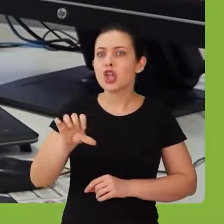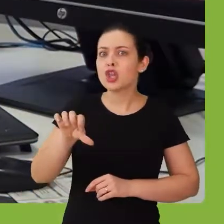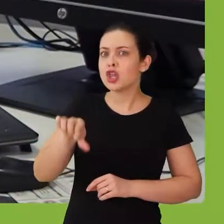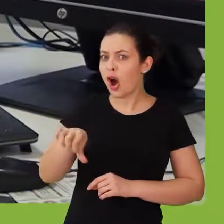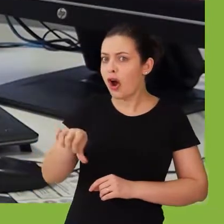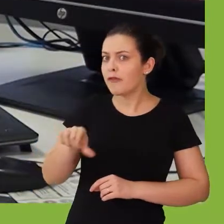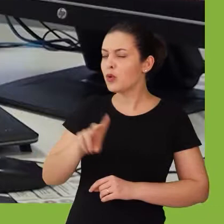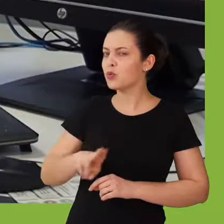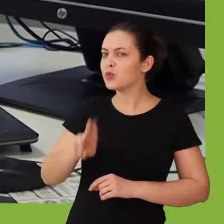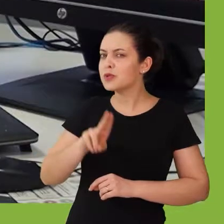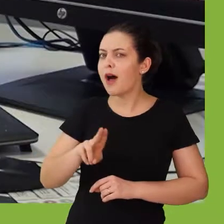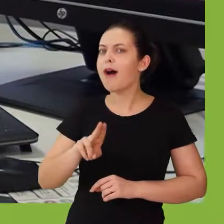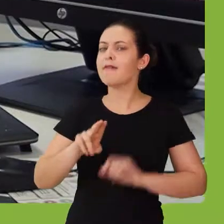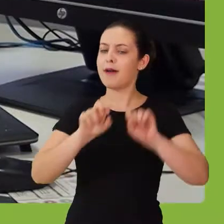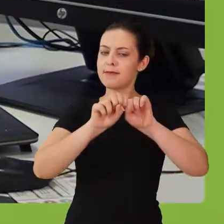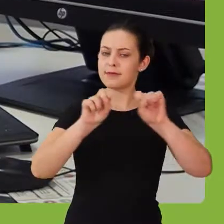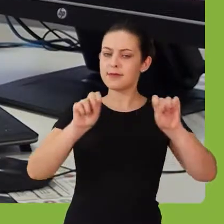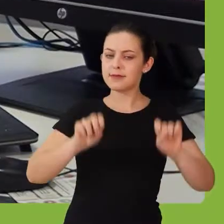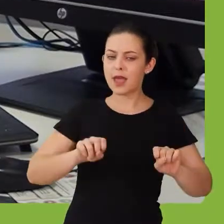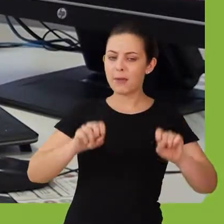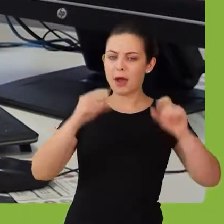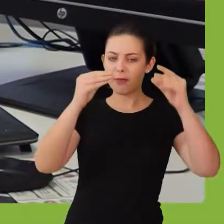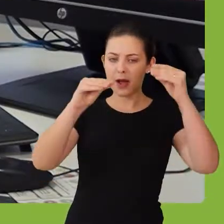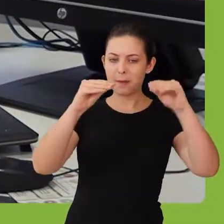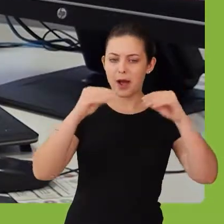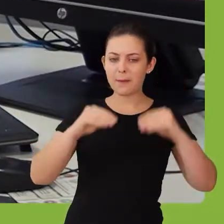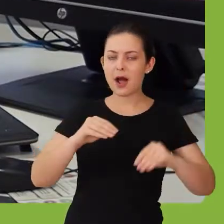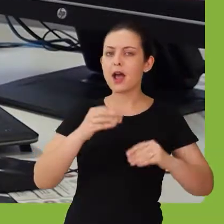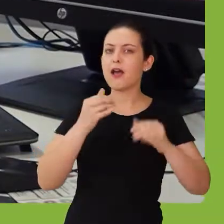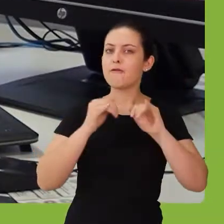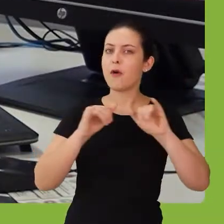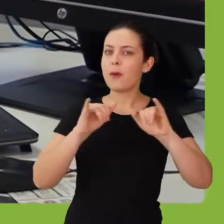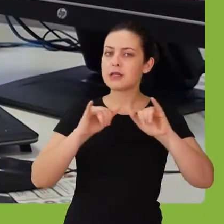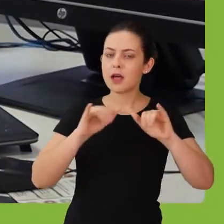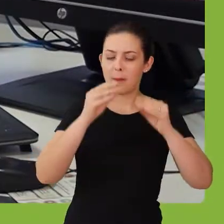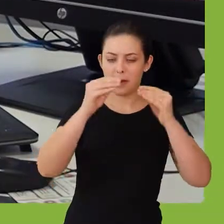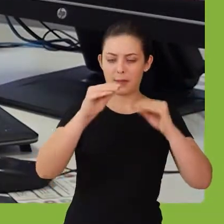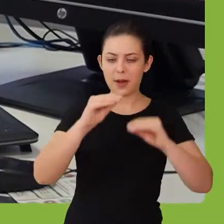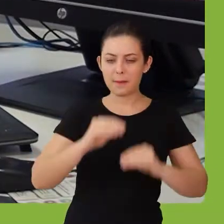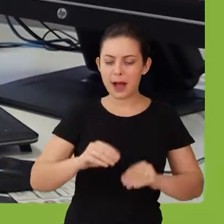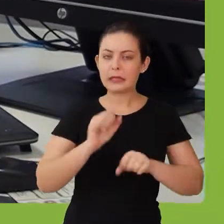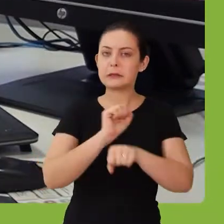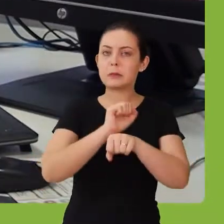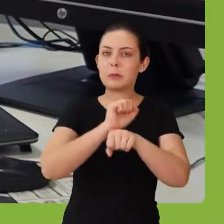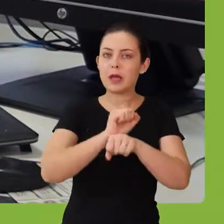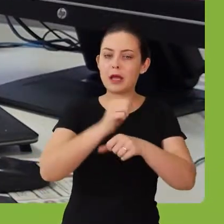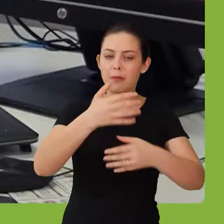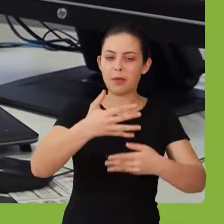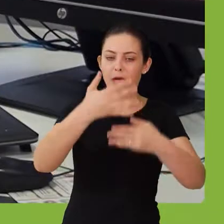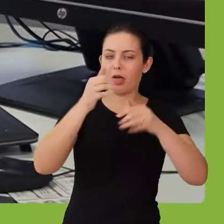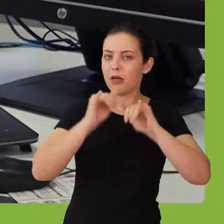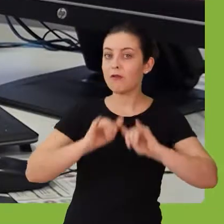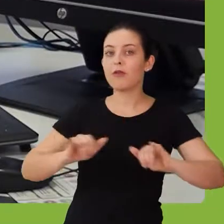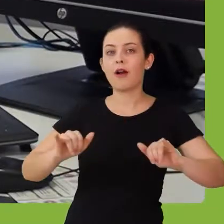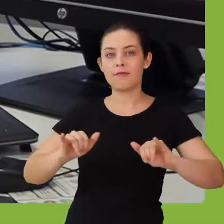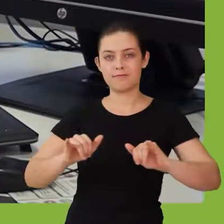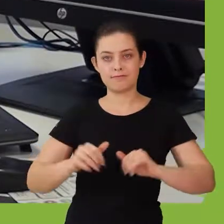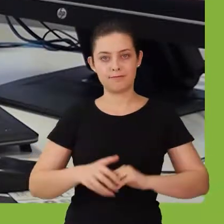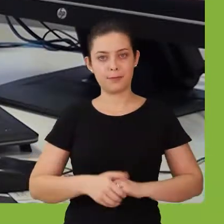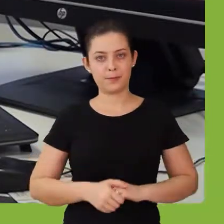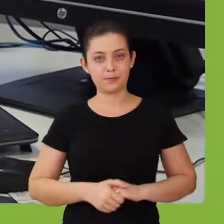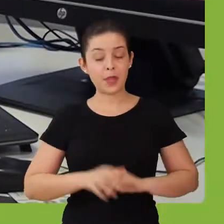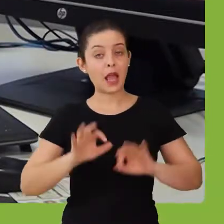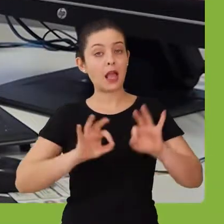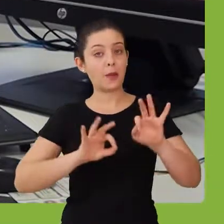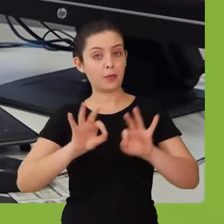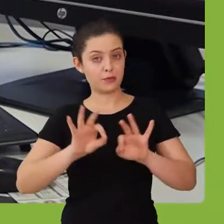utilizam algum sistema que permitisse organizar as listas de espera e da publicidade a elas esse